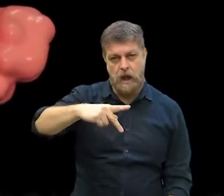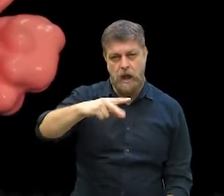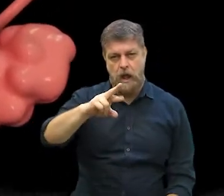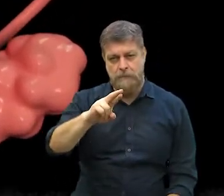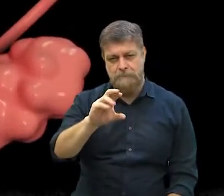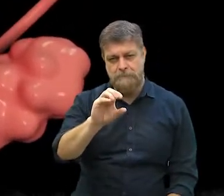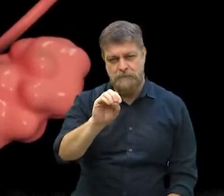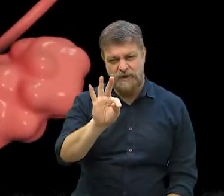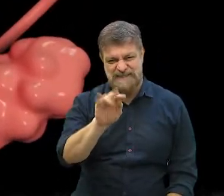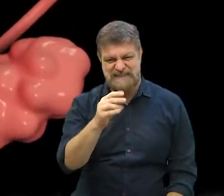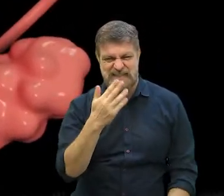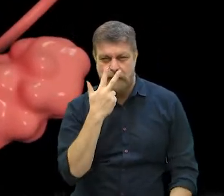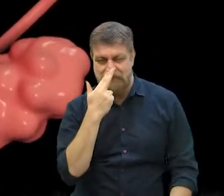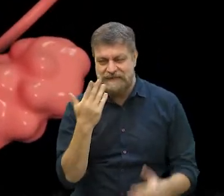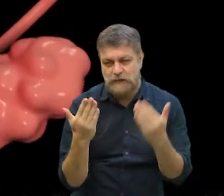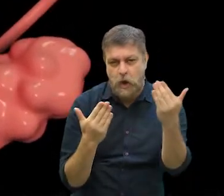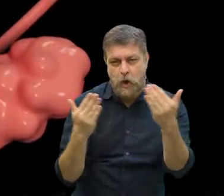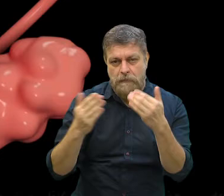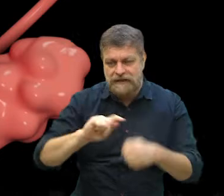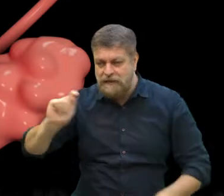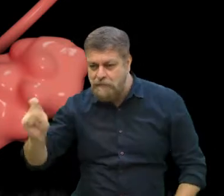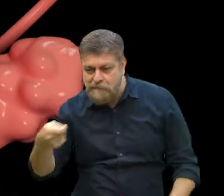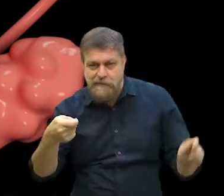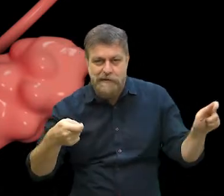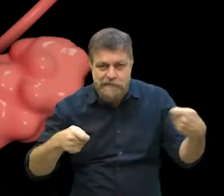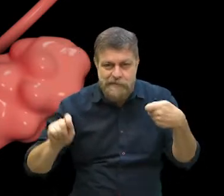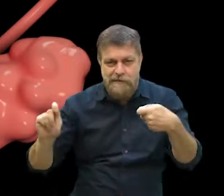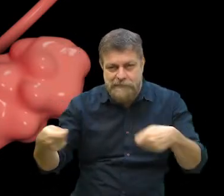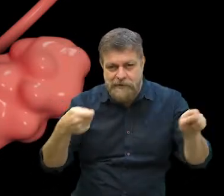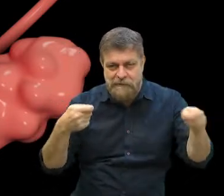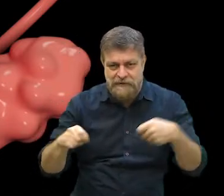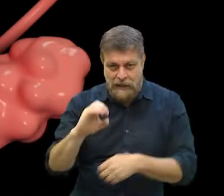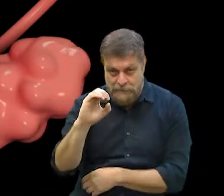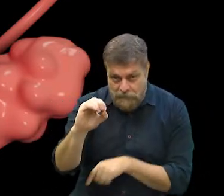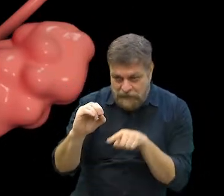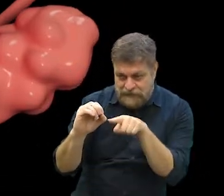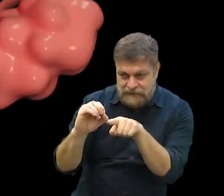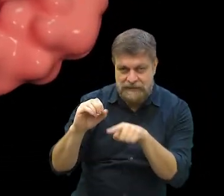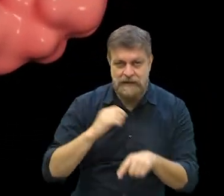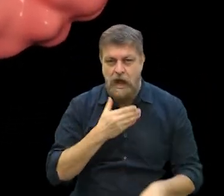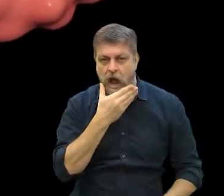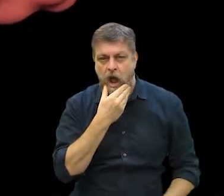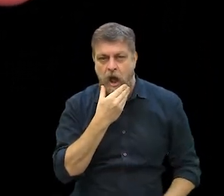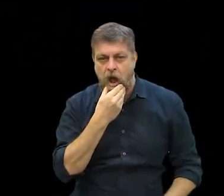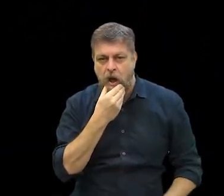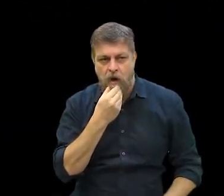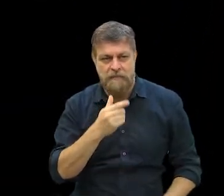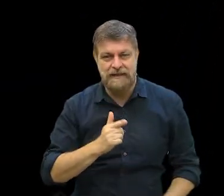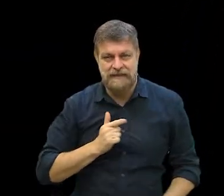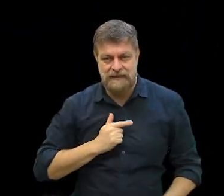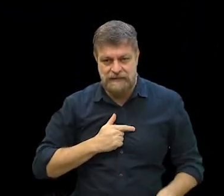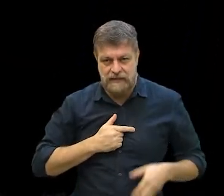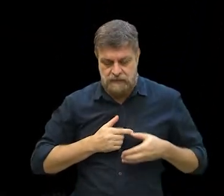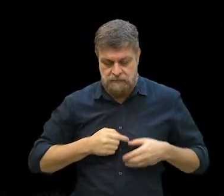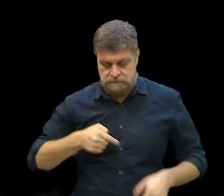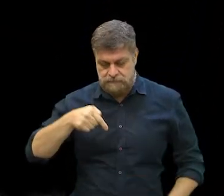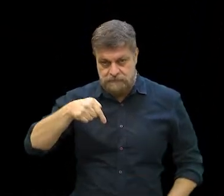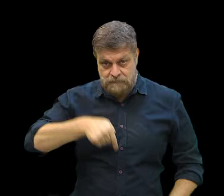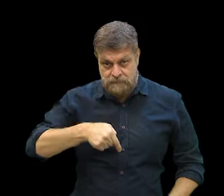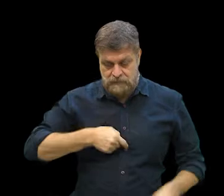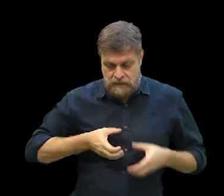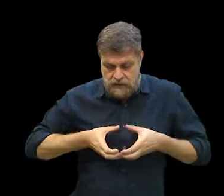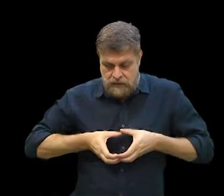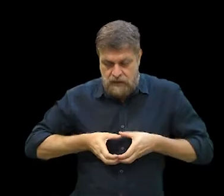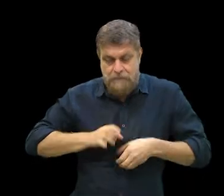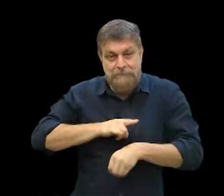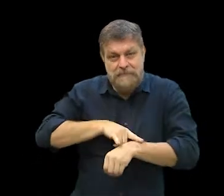tamanho de uma bolinha de ping-pong, do tamanho de uma noz, que fica localizada na pelve, aqui nos homens, abaixo desse ossinho do púbio,